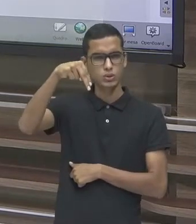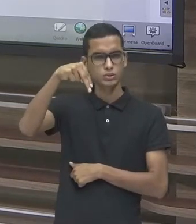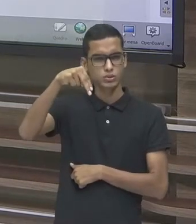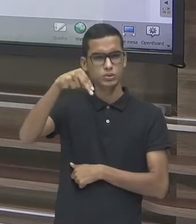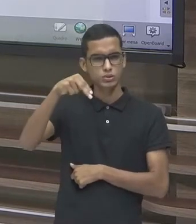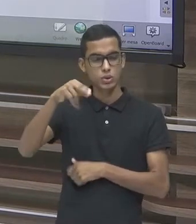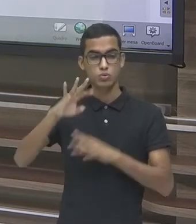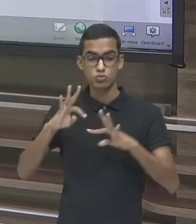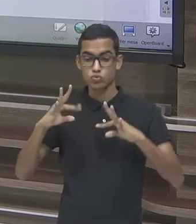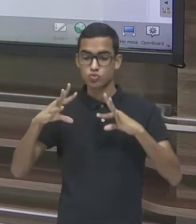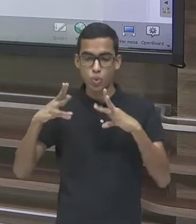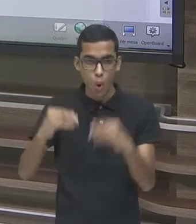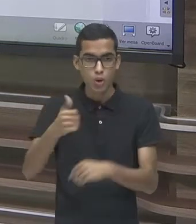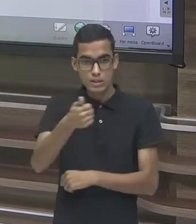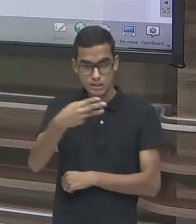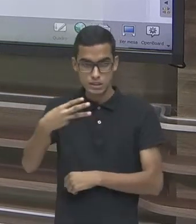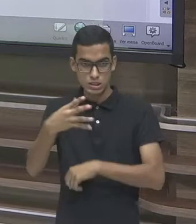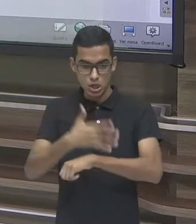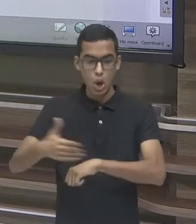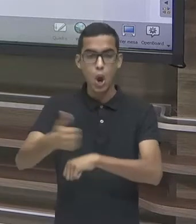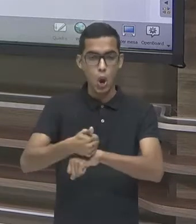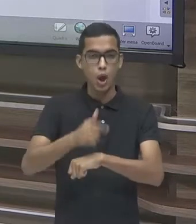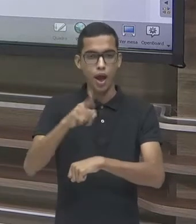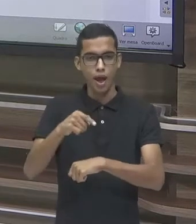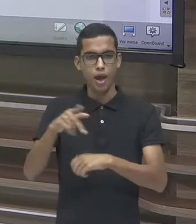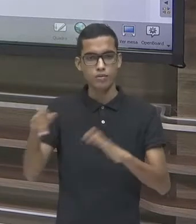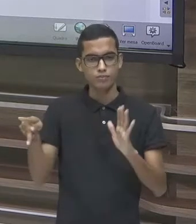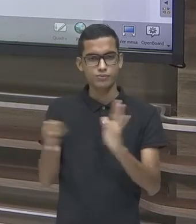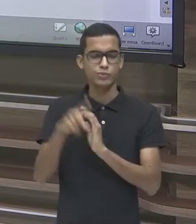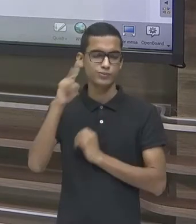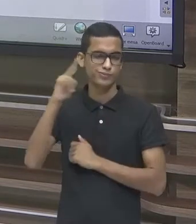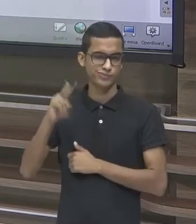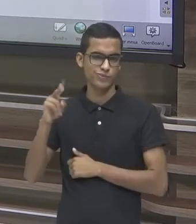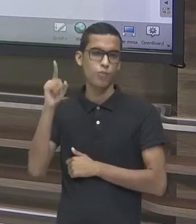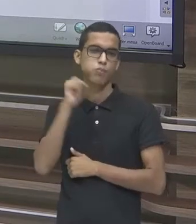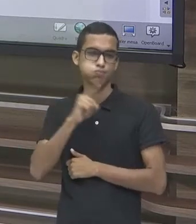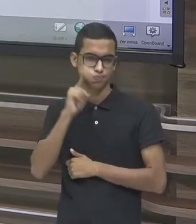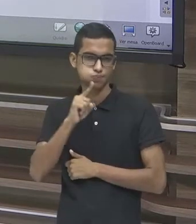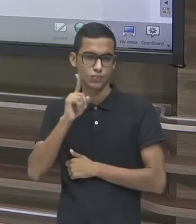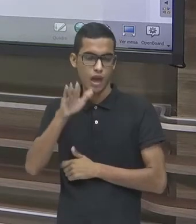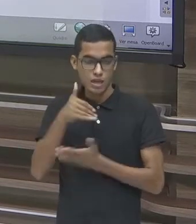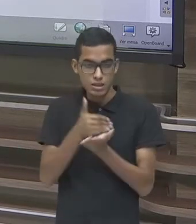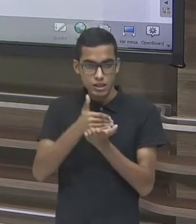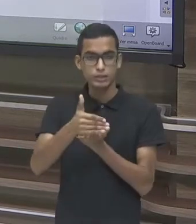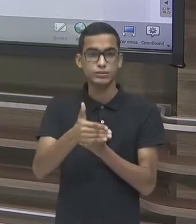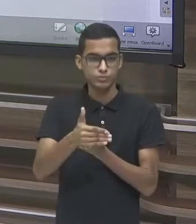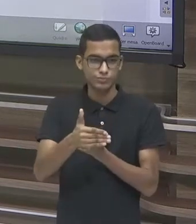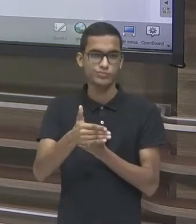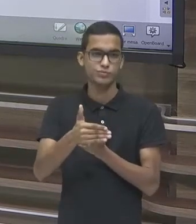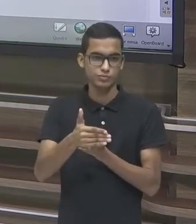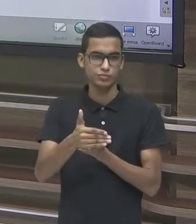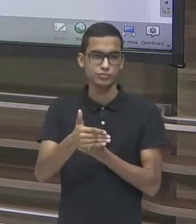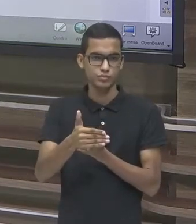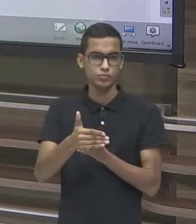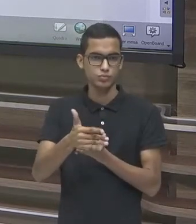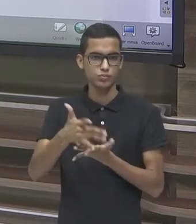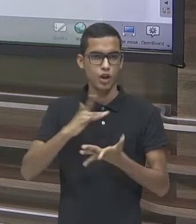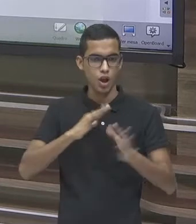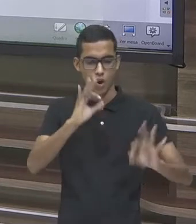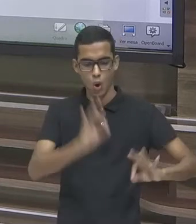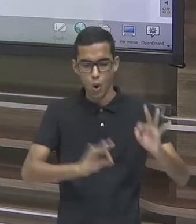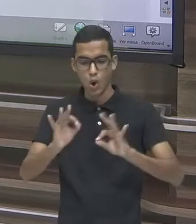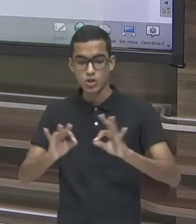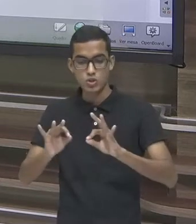colônias fazem parte da história dos Estados Unidos e foram o pontapé inicial para a formação